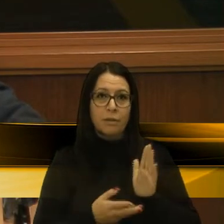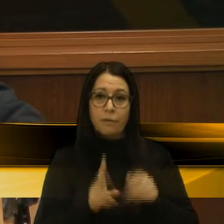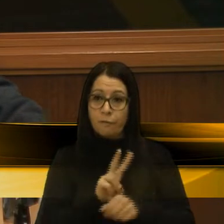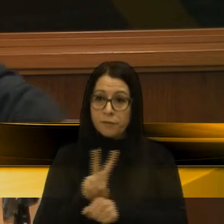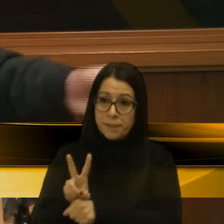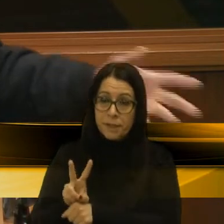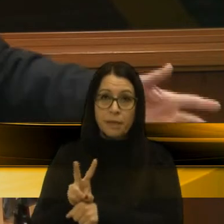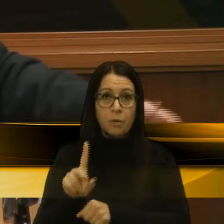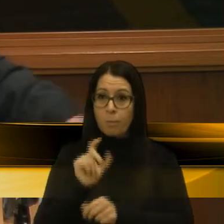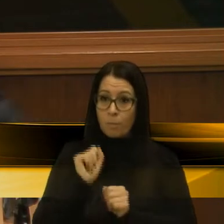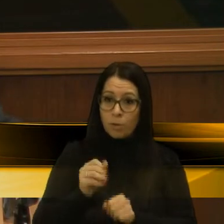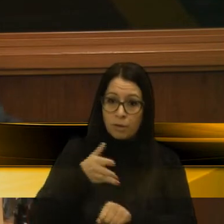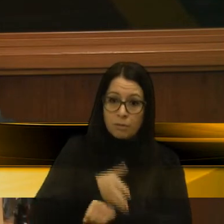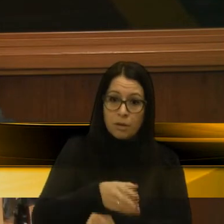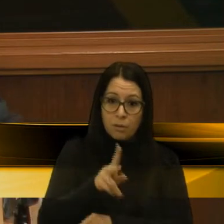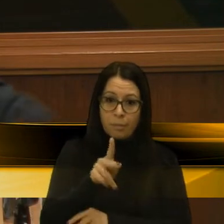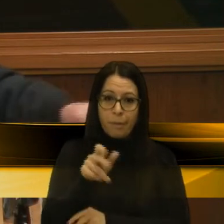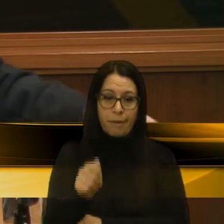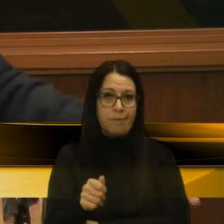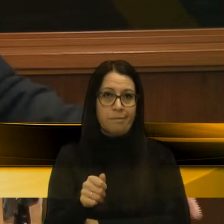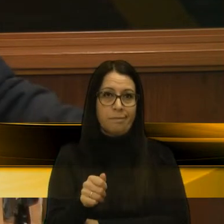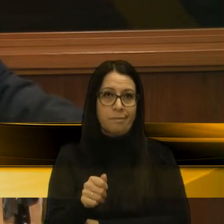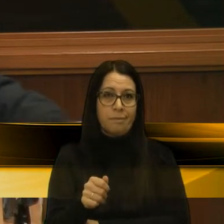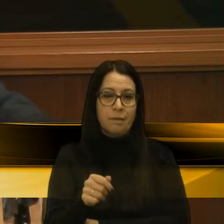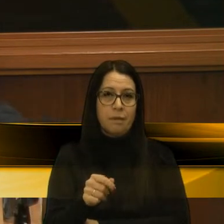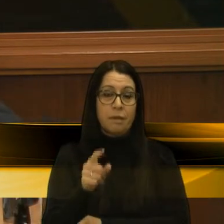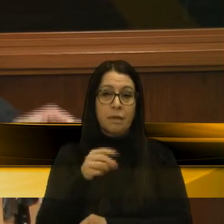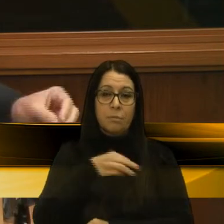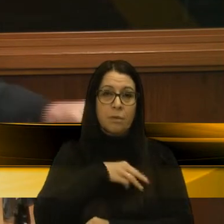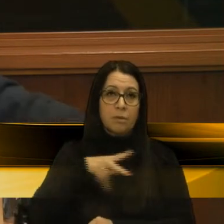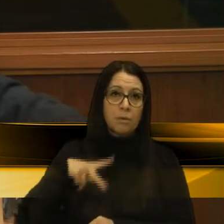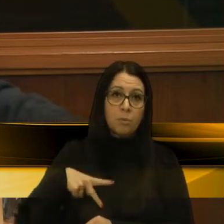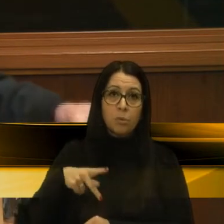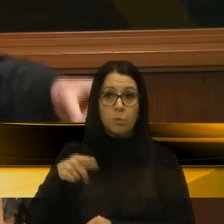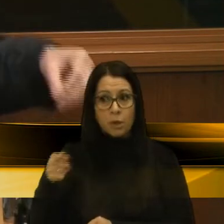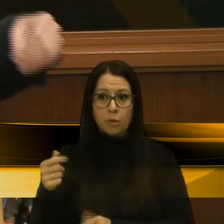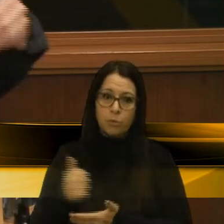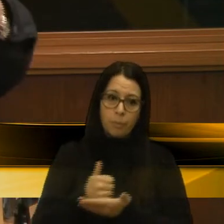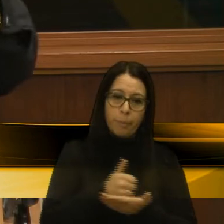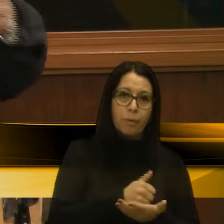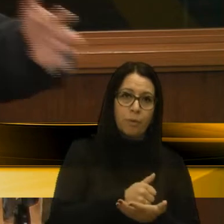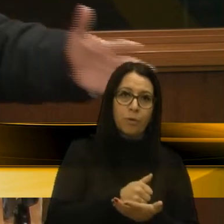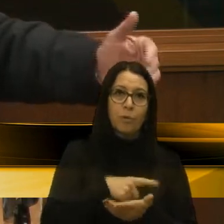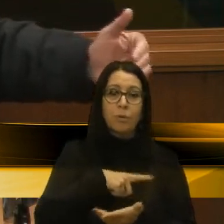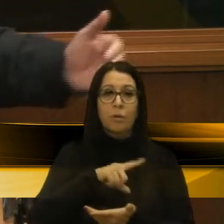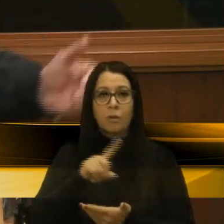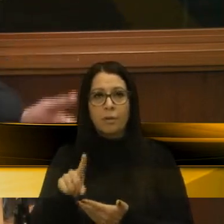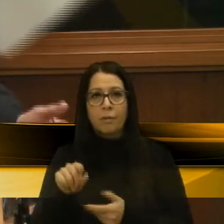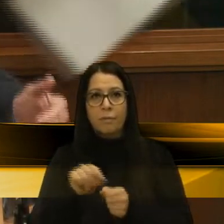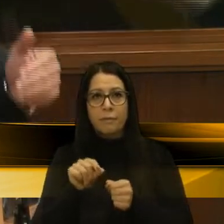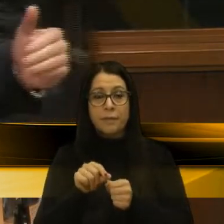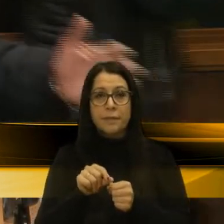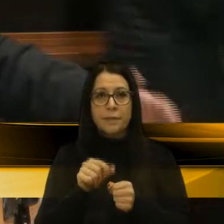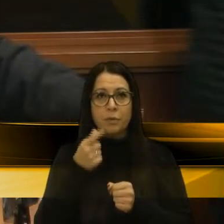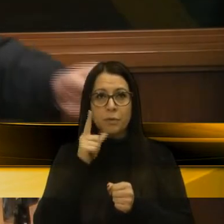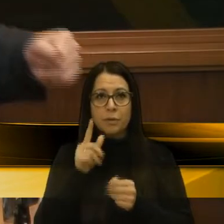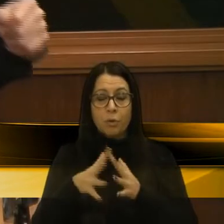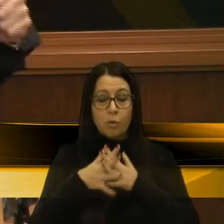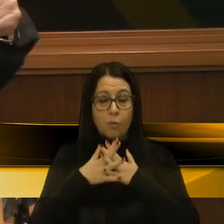limpeza de boca de lobo, nós, líderes comunitários, nós somos procurados, a população nos cobra, mas hoje, nem eles mais nos cobram,